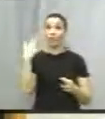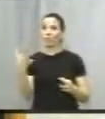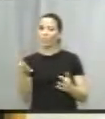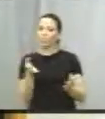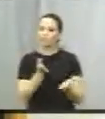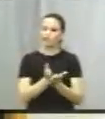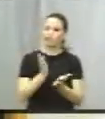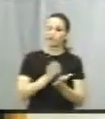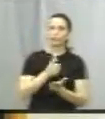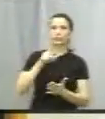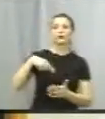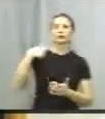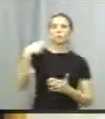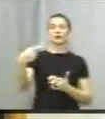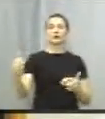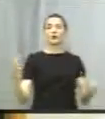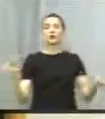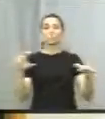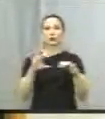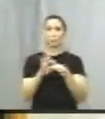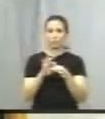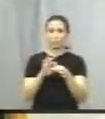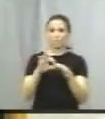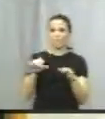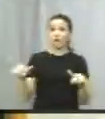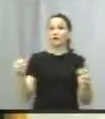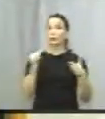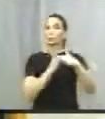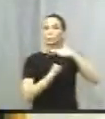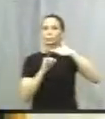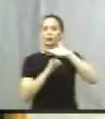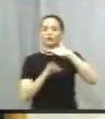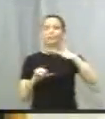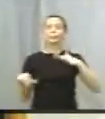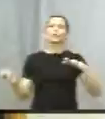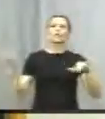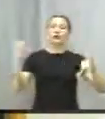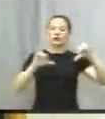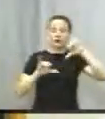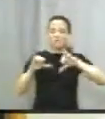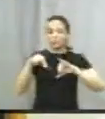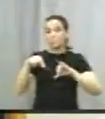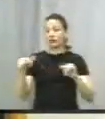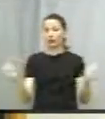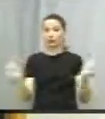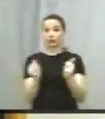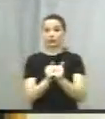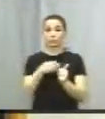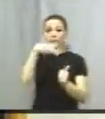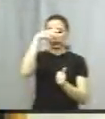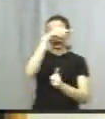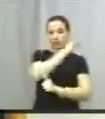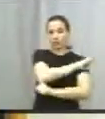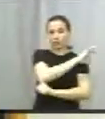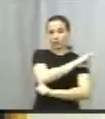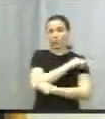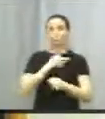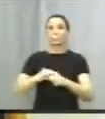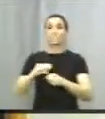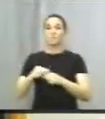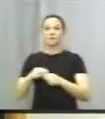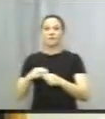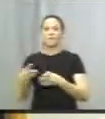encaminhamentos, uma parceria do Instituto de Química com a Prefeitura Municipal para que eles adotem uma